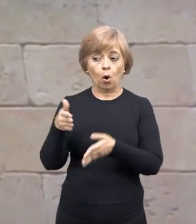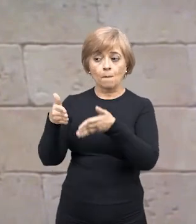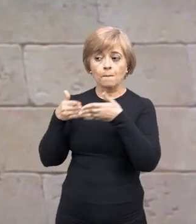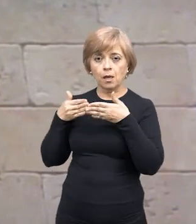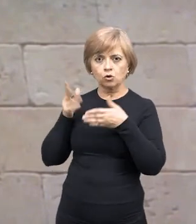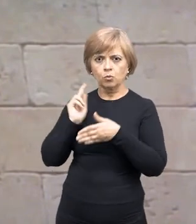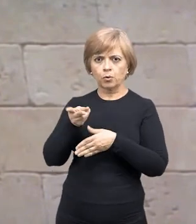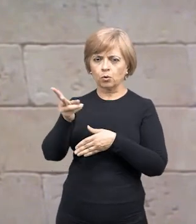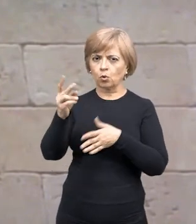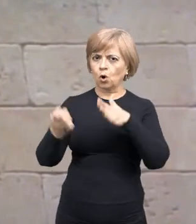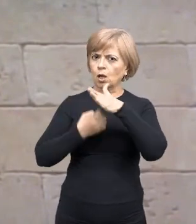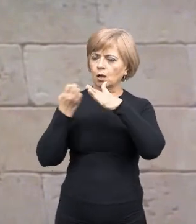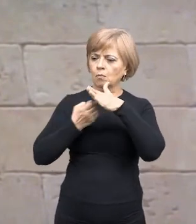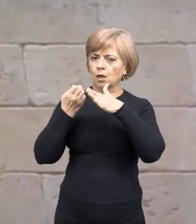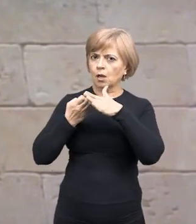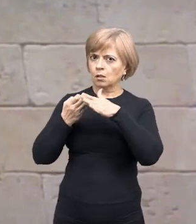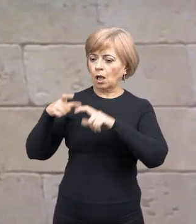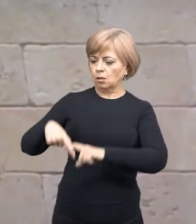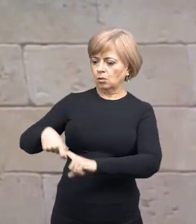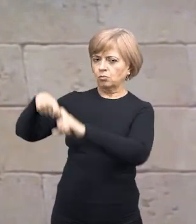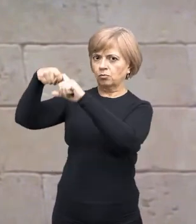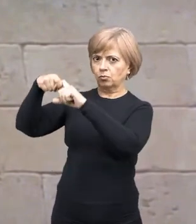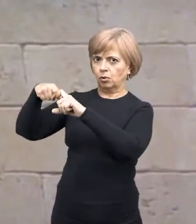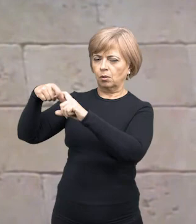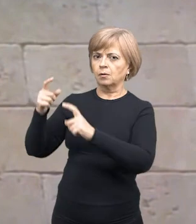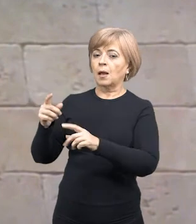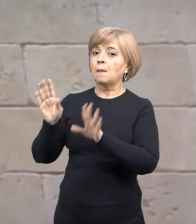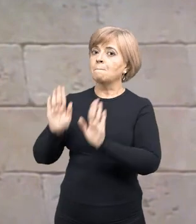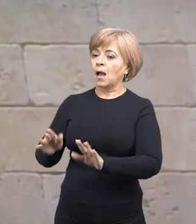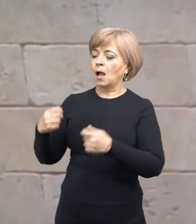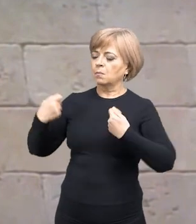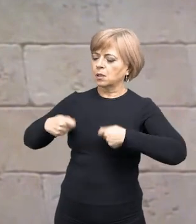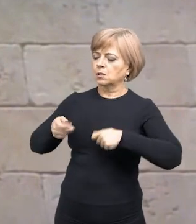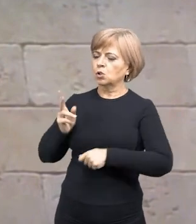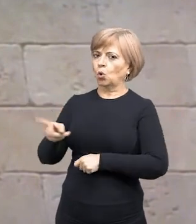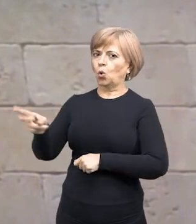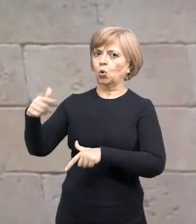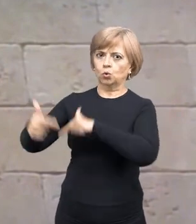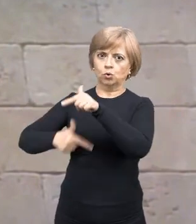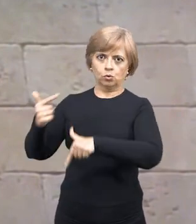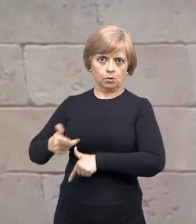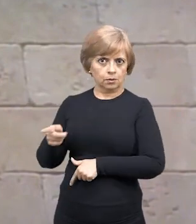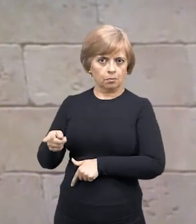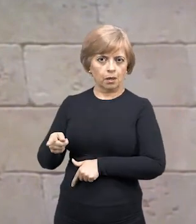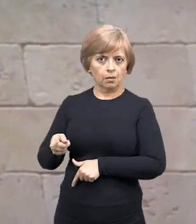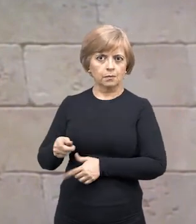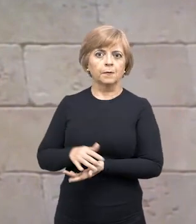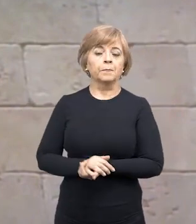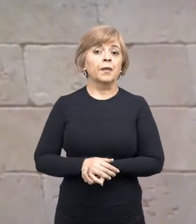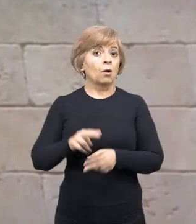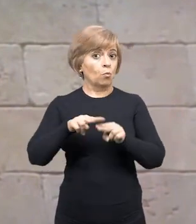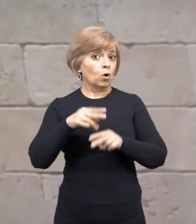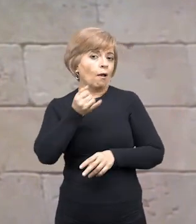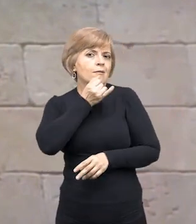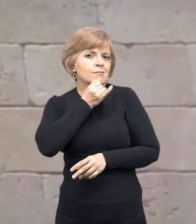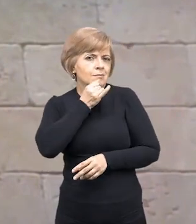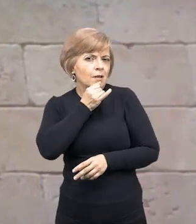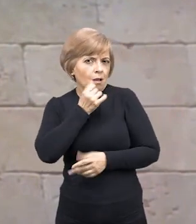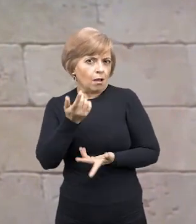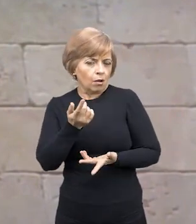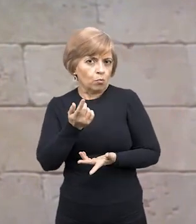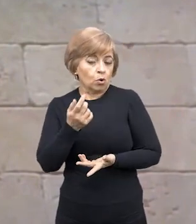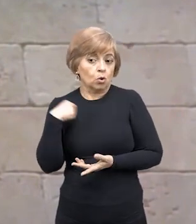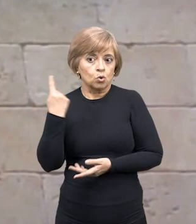sociedade empresária fez de suspensão dessa liminar. Então, são exemplos em que a força-tarefa atuou de